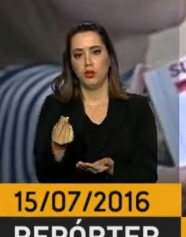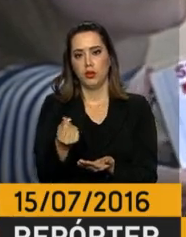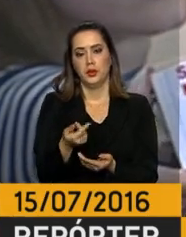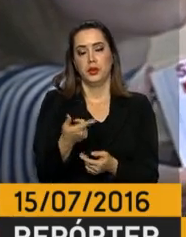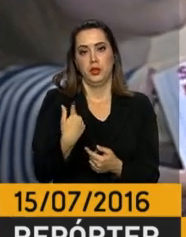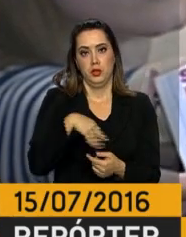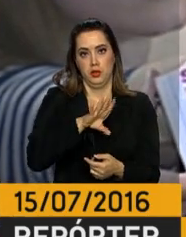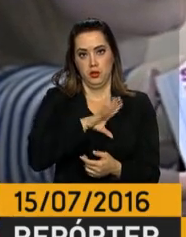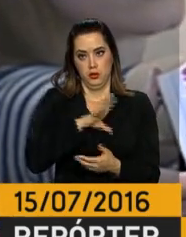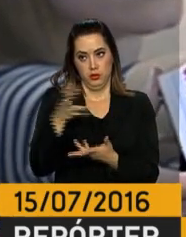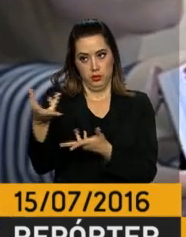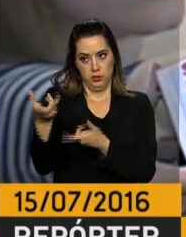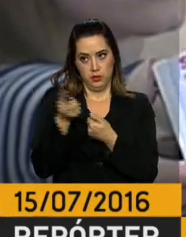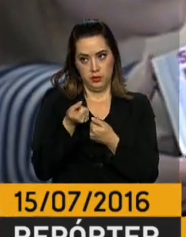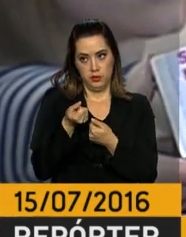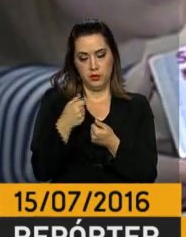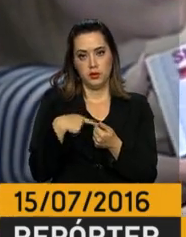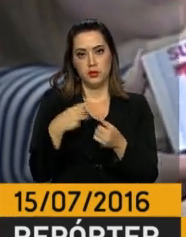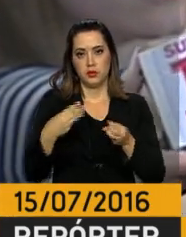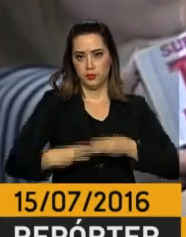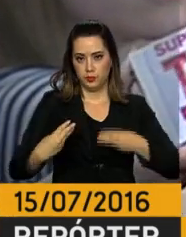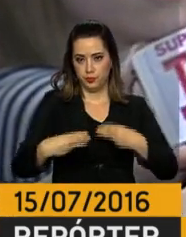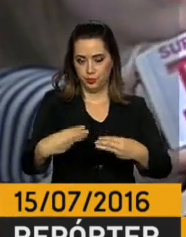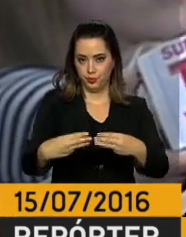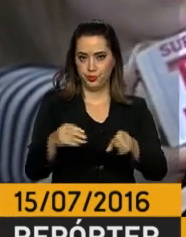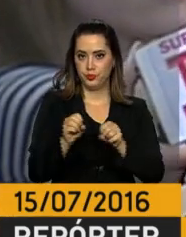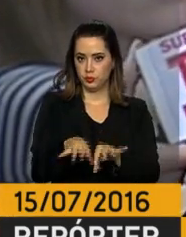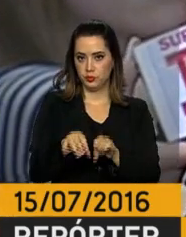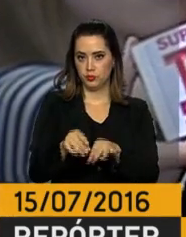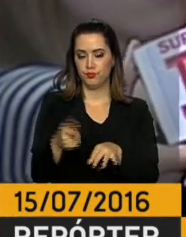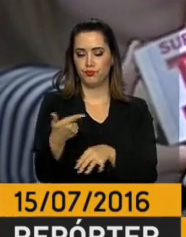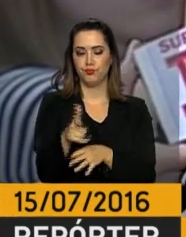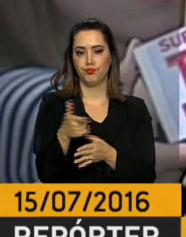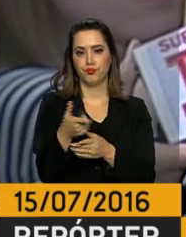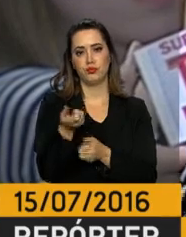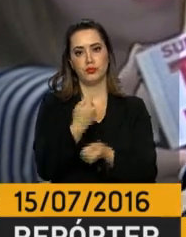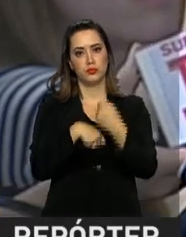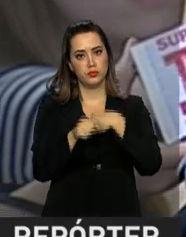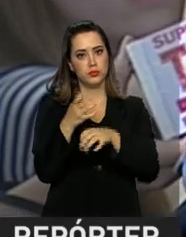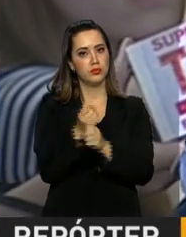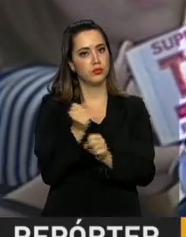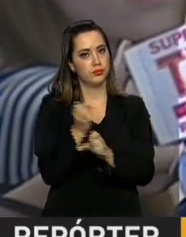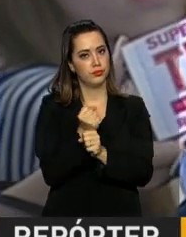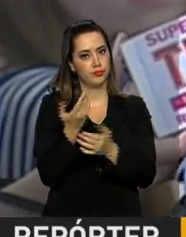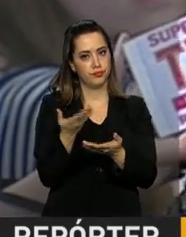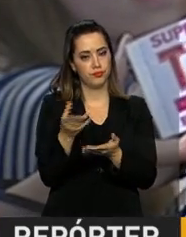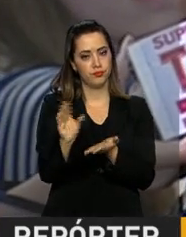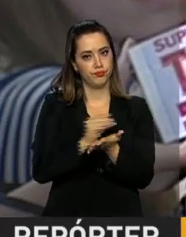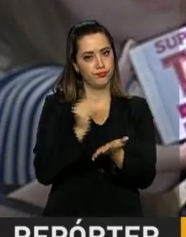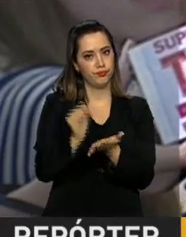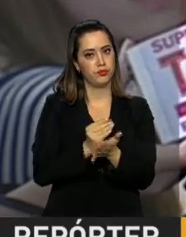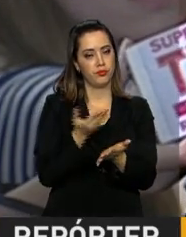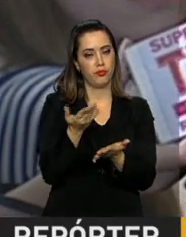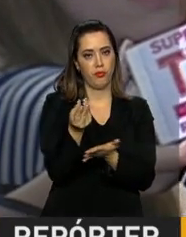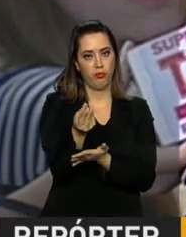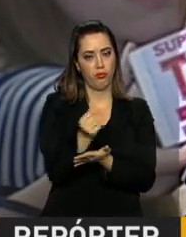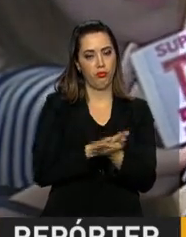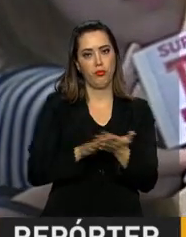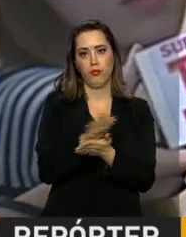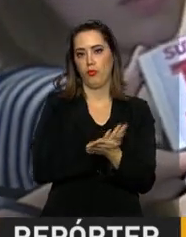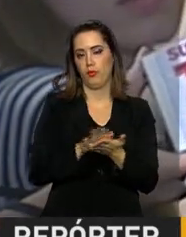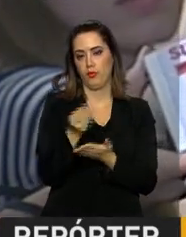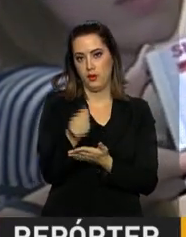sem recursos que possibilitassem nós bancarmos esse tipo de taxa, e nós não admitimos